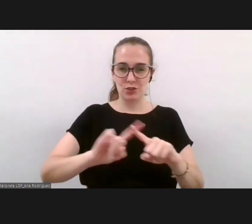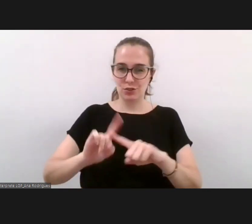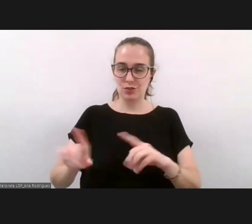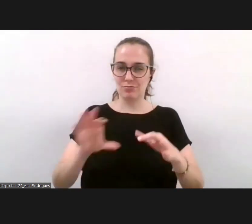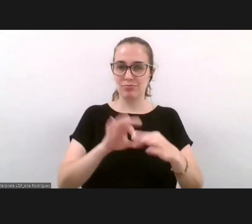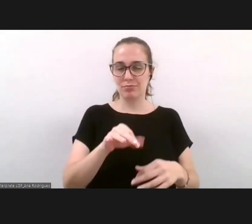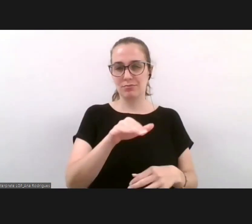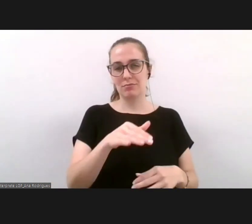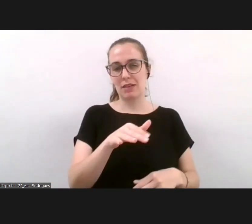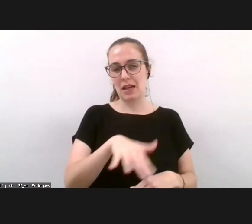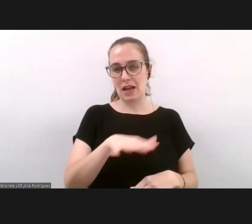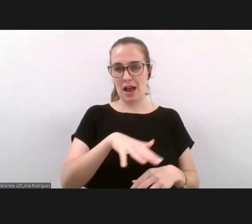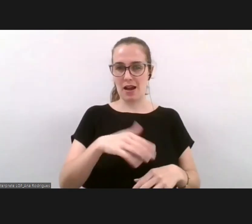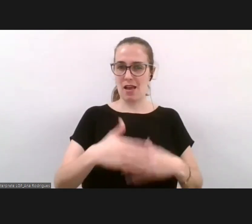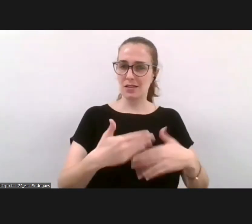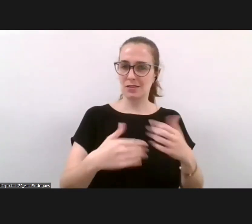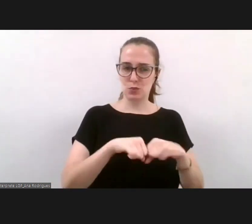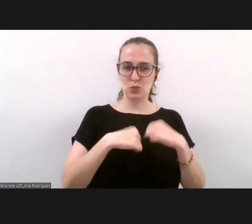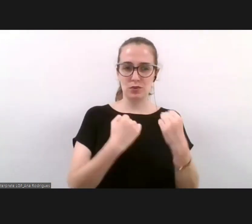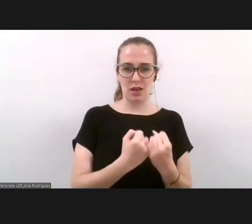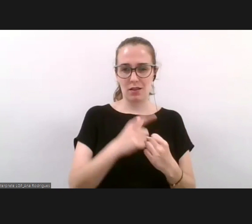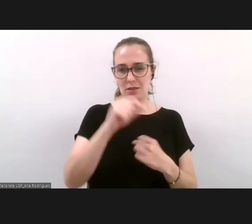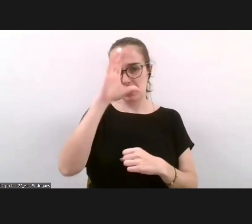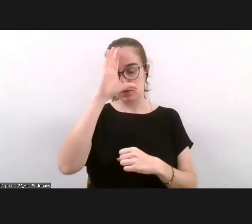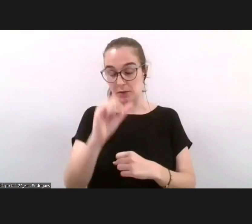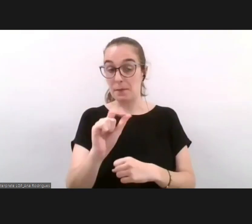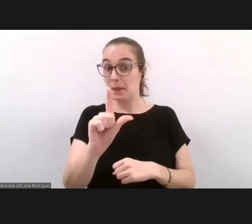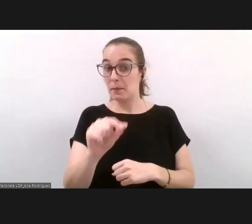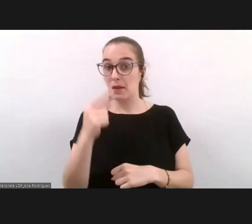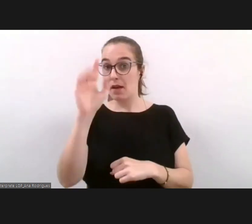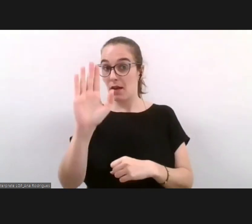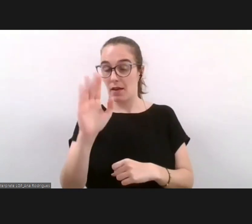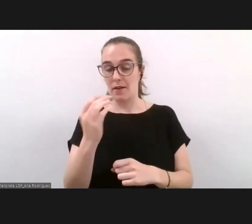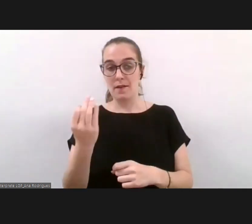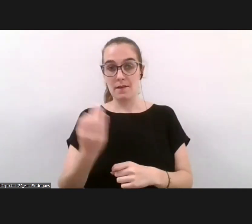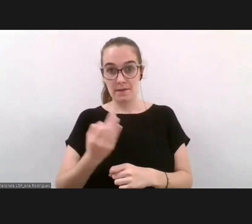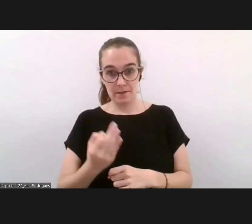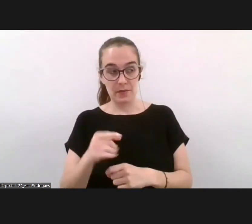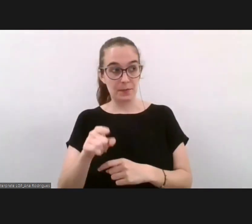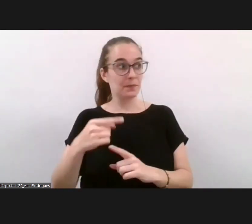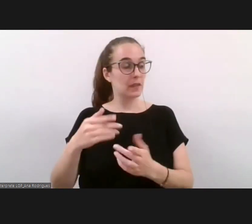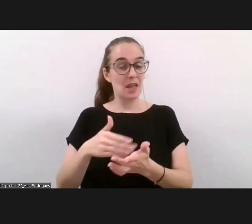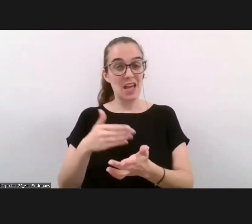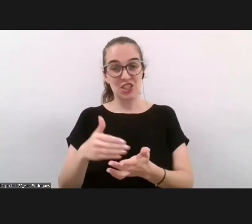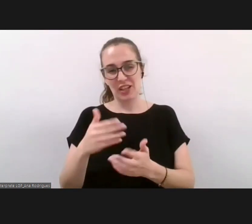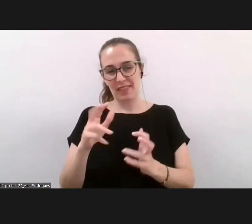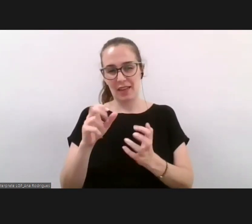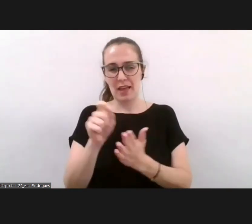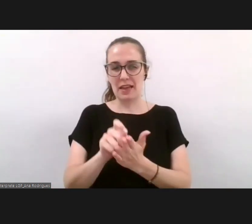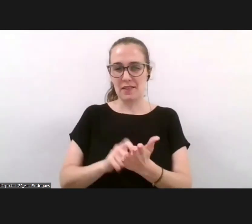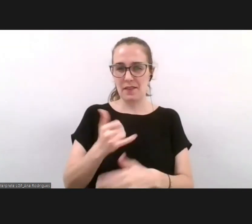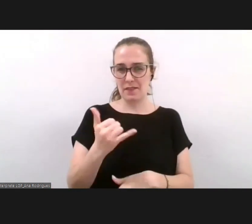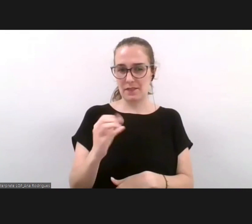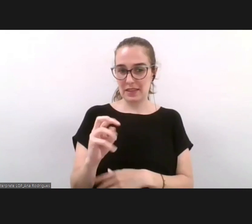todas as áreas governativas. Já agora um parênteses, a Agenda 2030 não é apenas uma agenda para